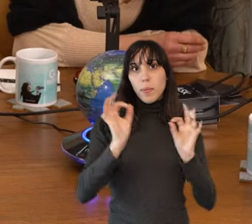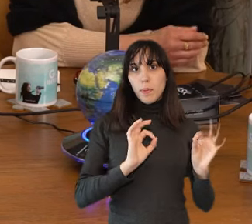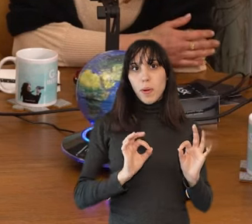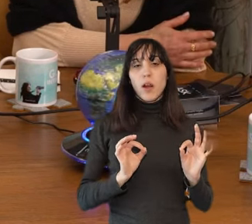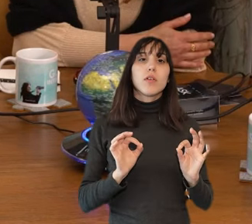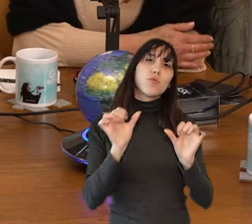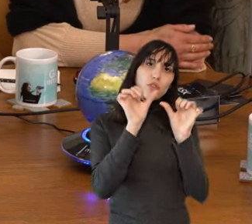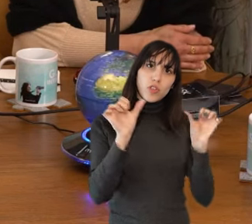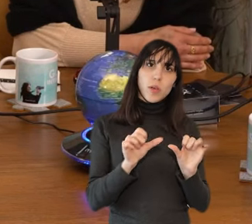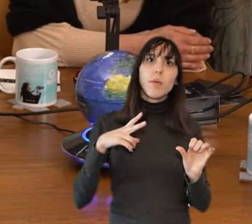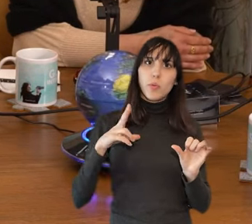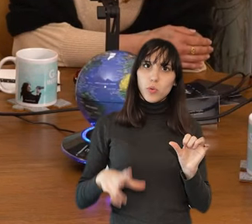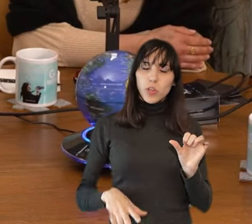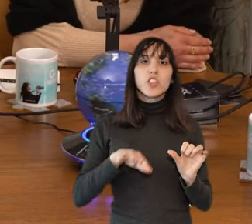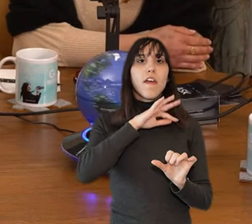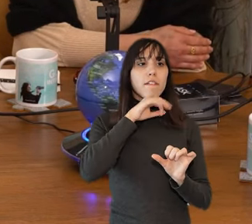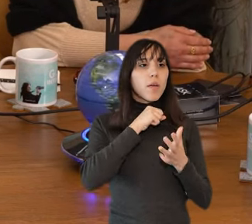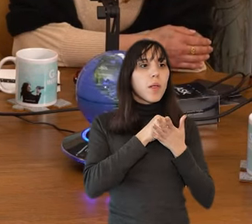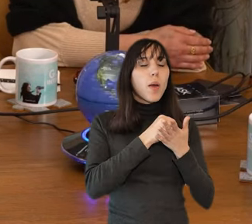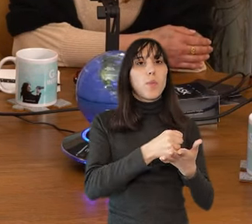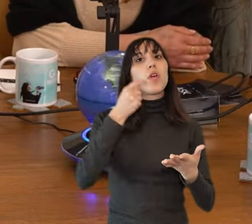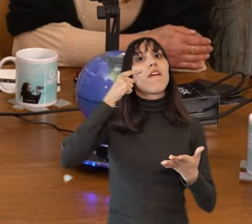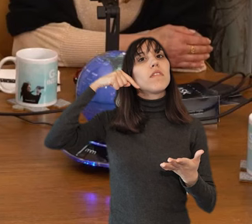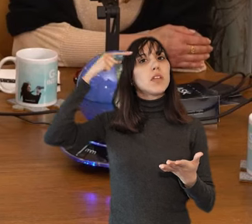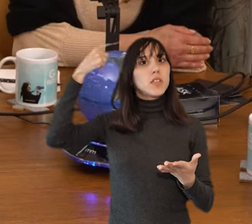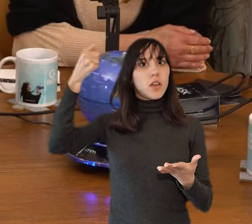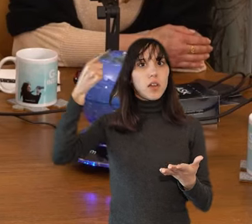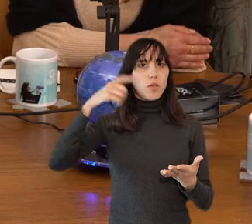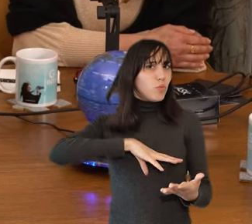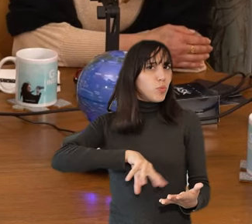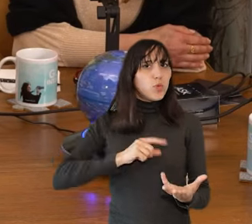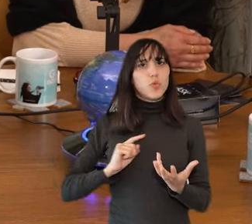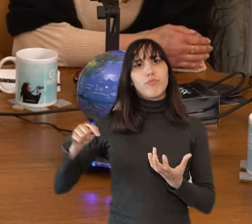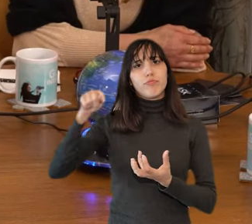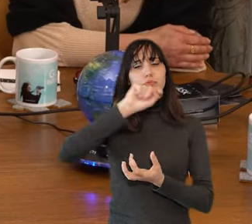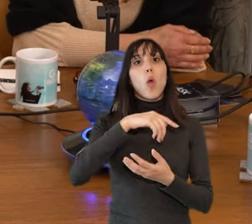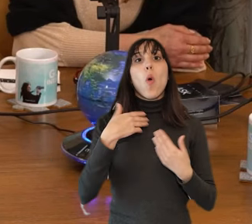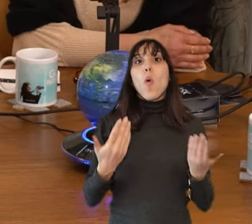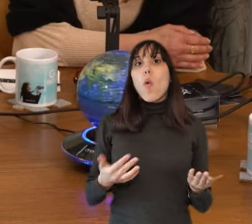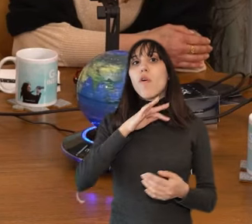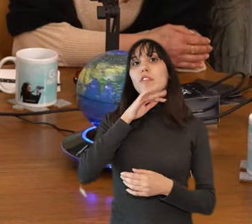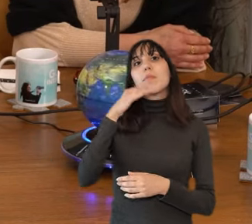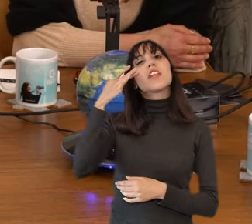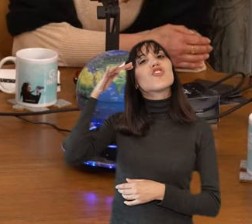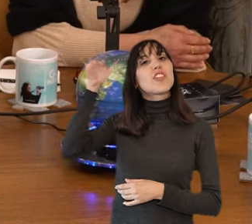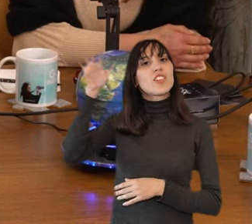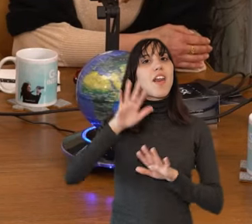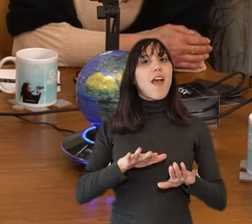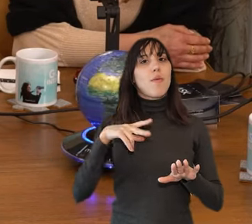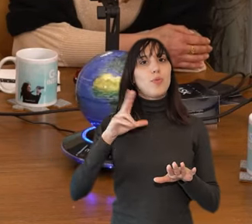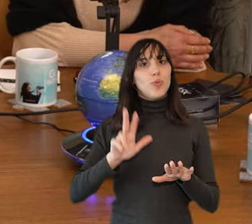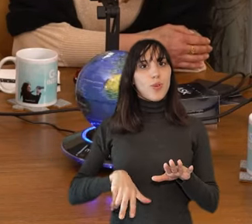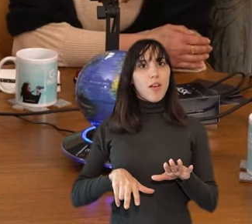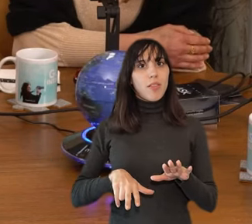menos no sistema português de acompanhar famílias a viajar pelo mundo por exemplo ou famílias eh estrangeiras em Portugal que